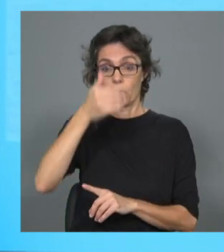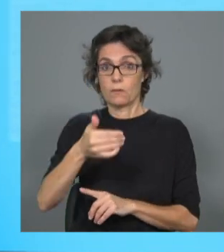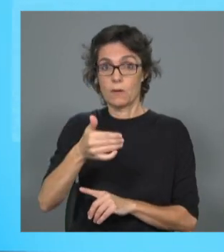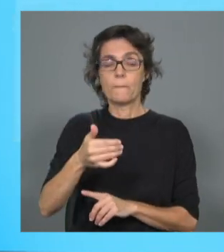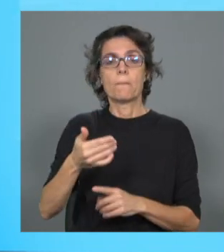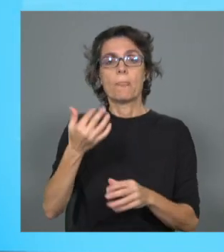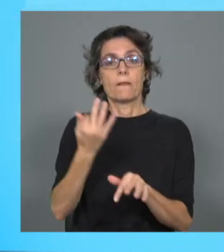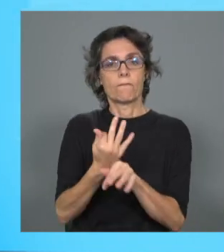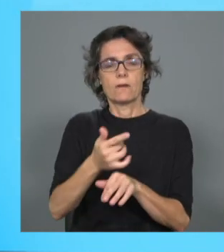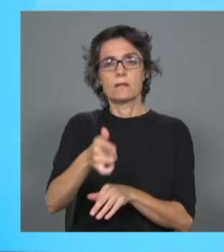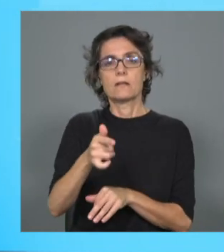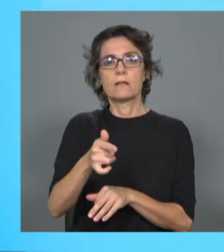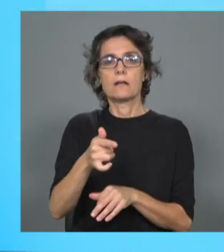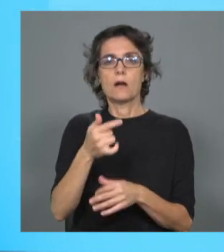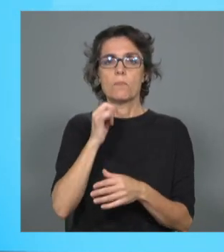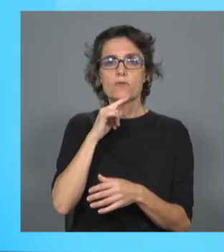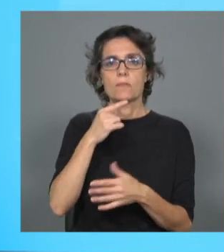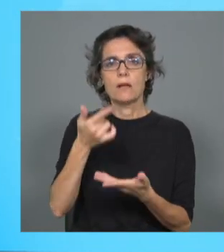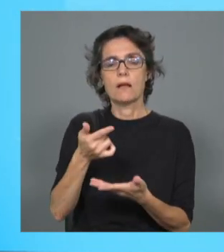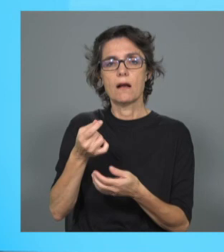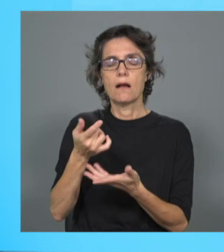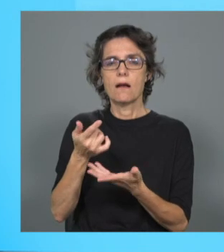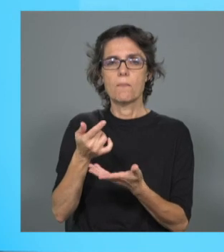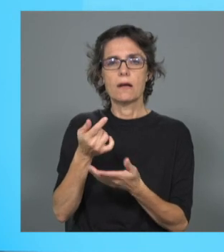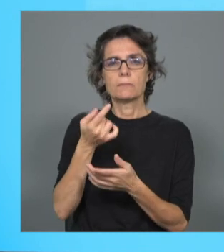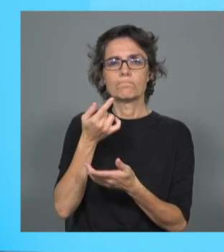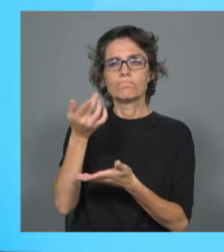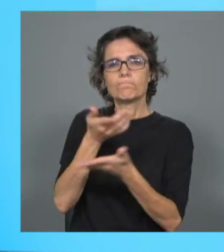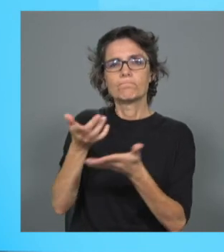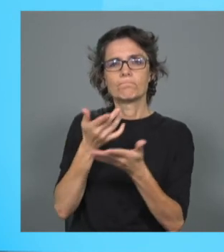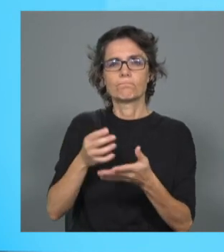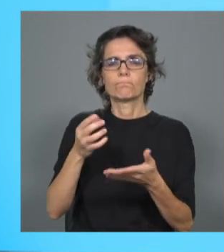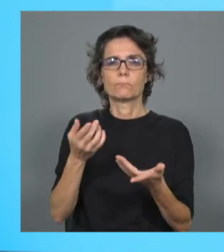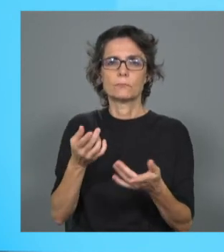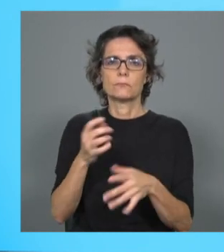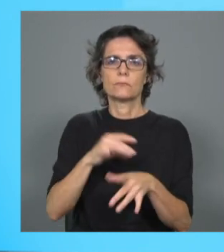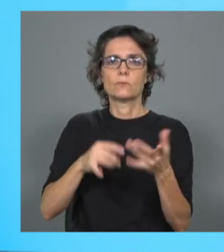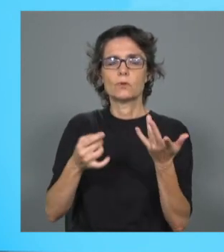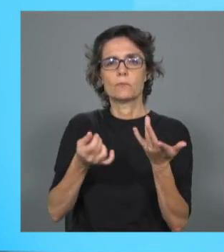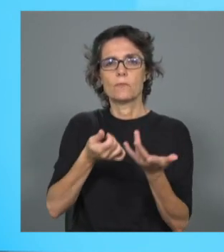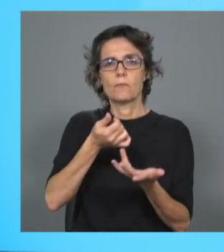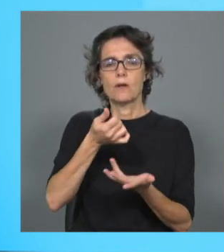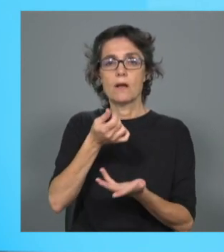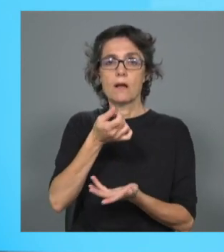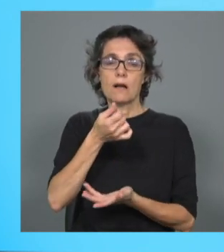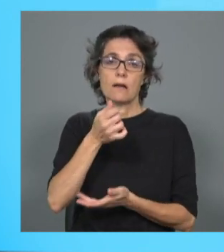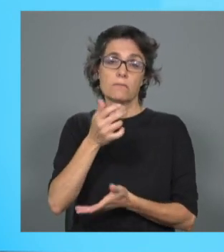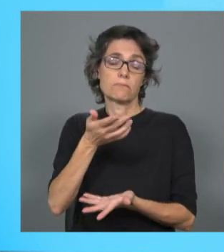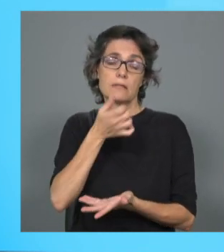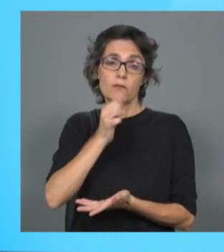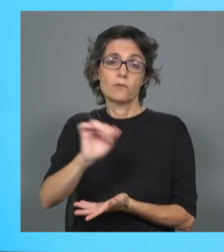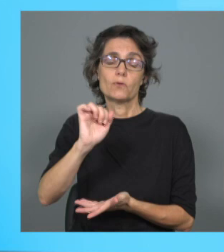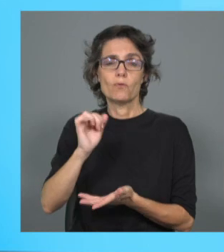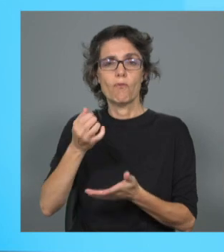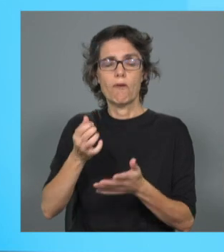para olhar esta sua opção vocacional um dia. Porquê é que decidiu servir a Igreja nesta